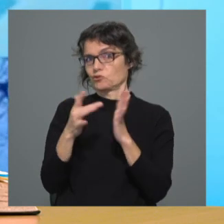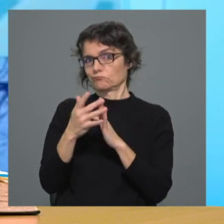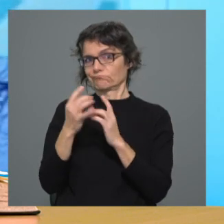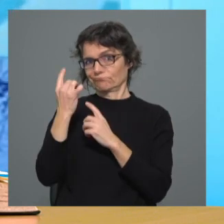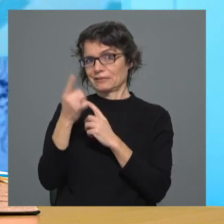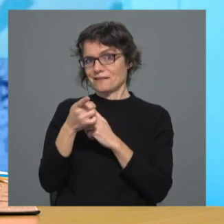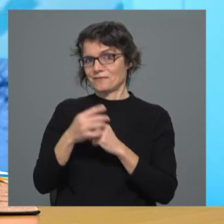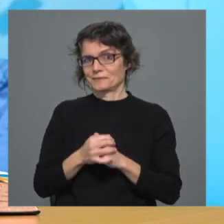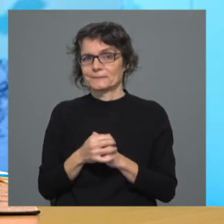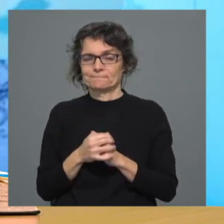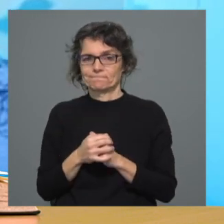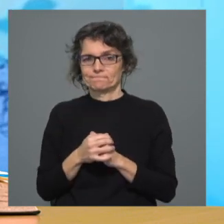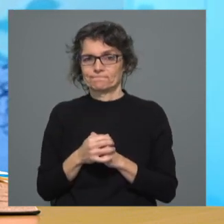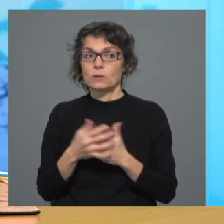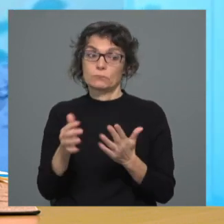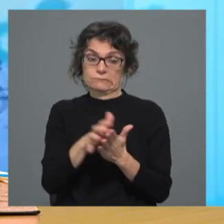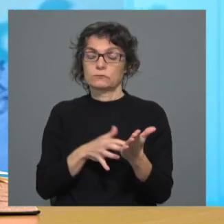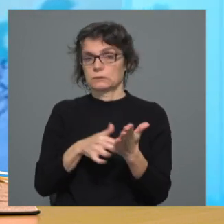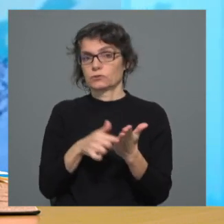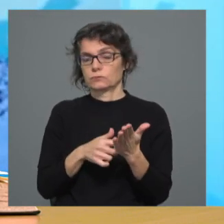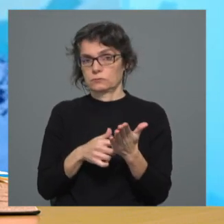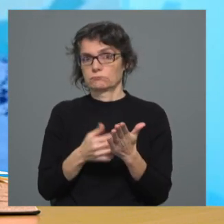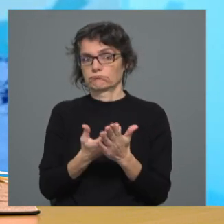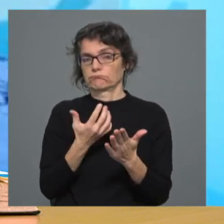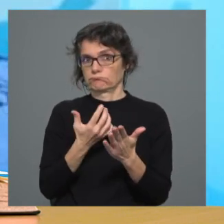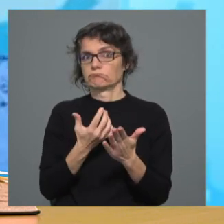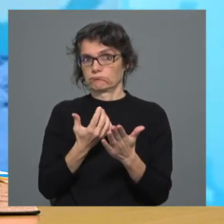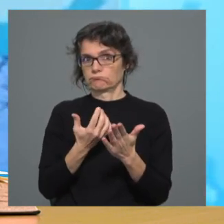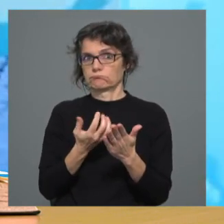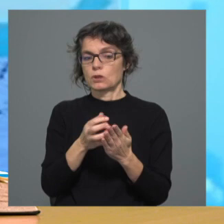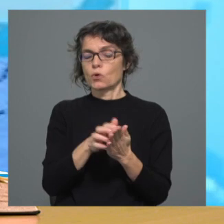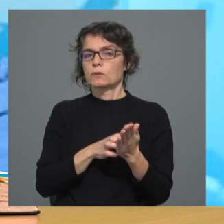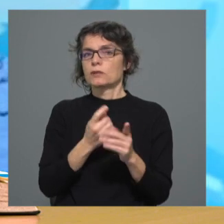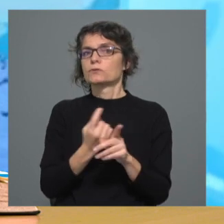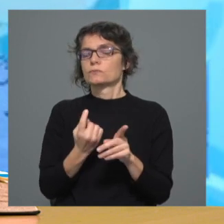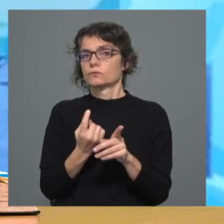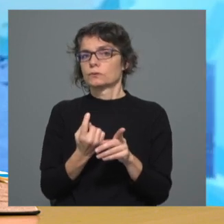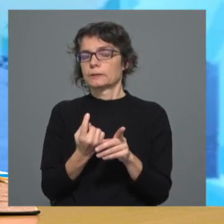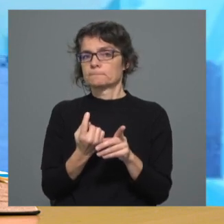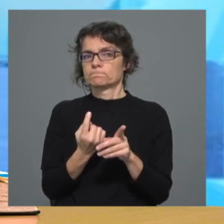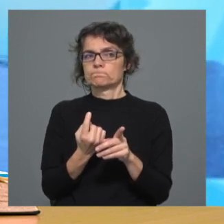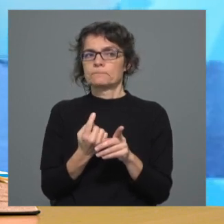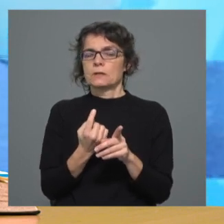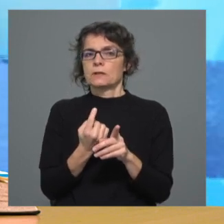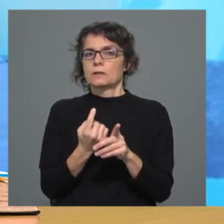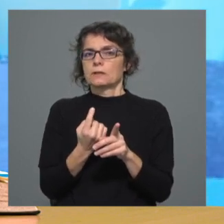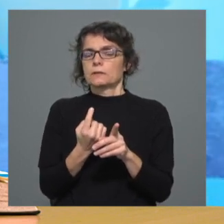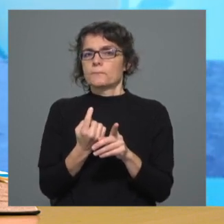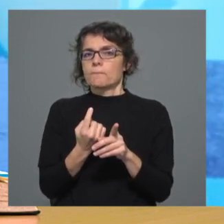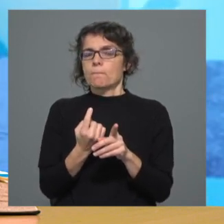facto, um texto marcante. E marcante por vários